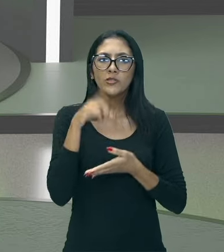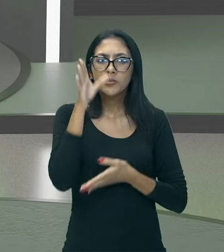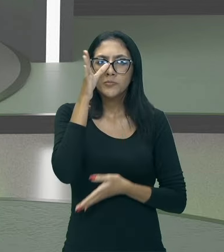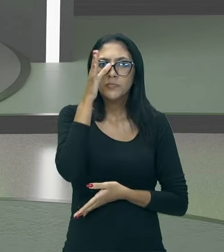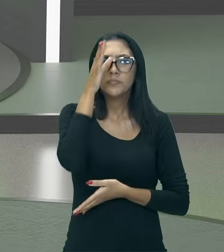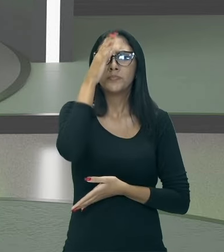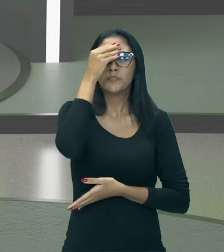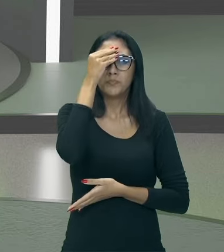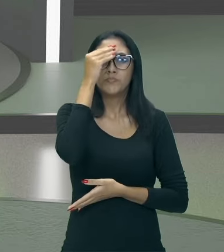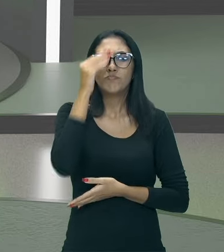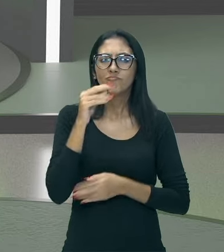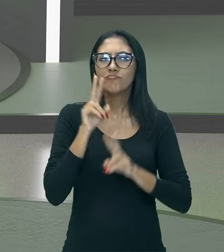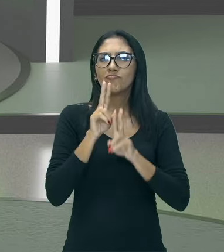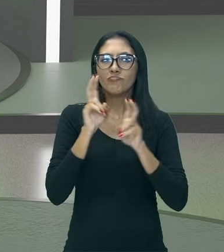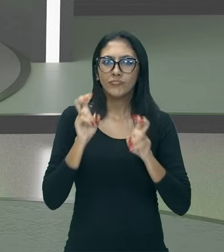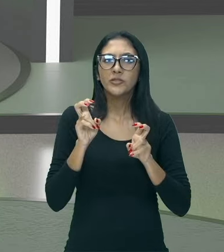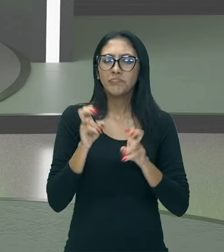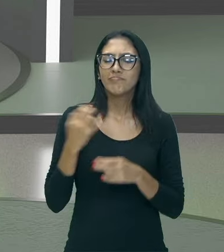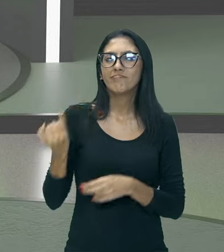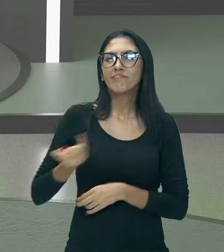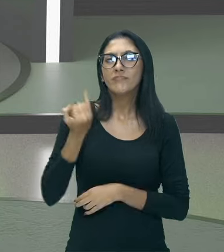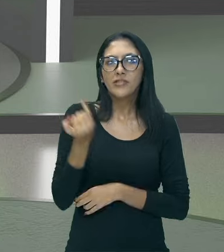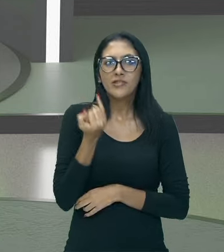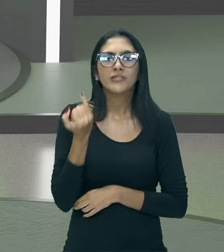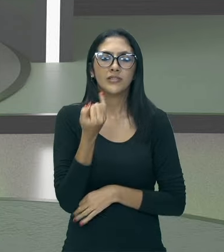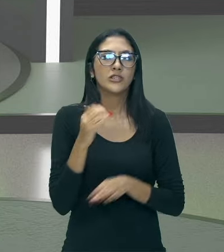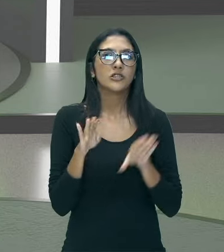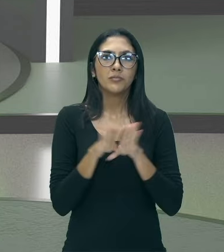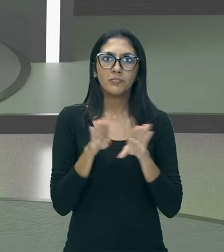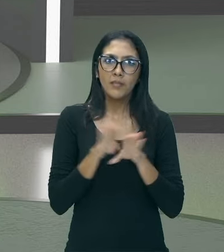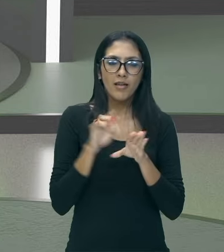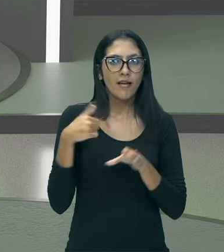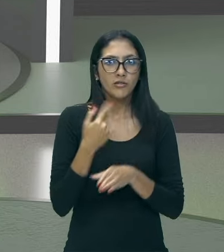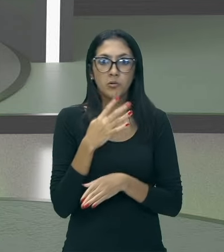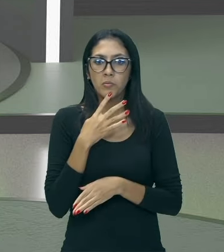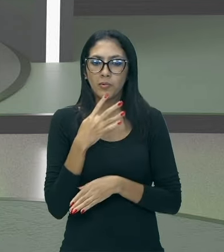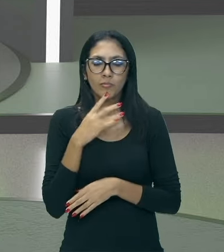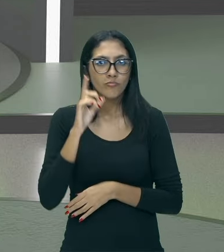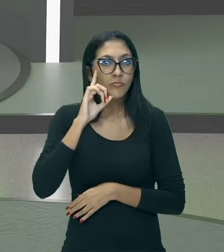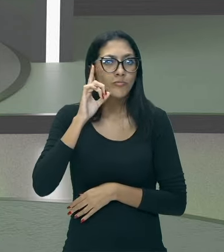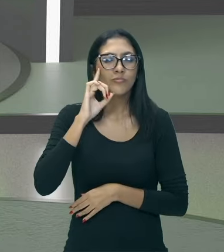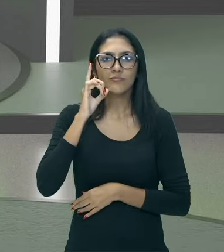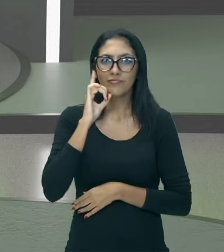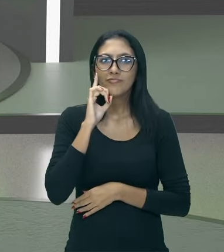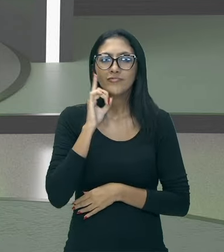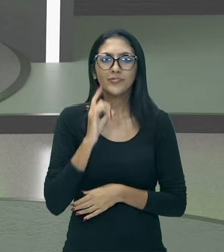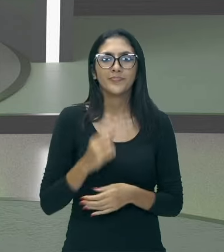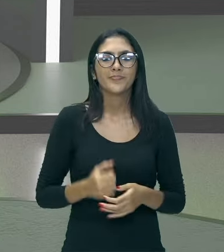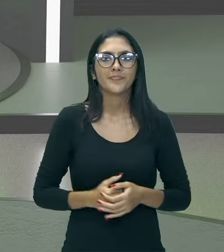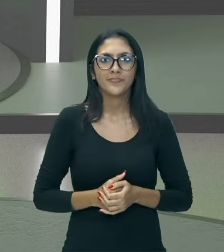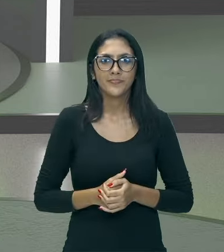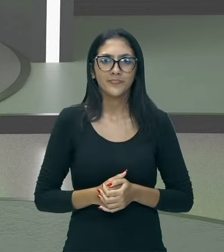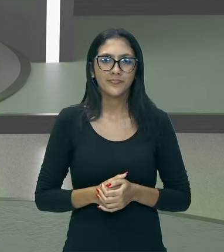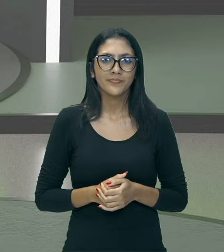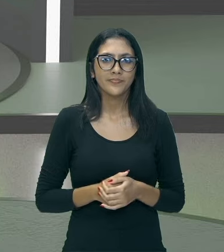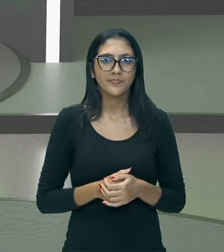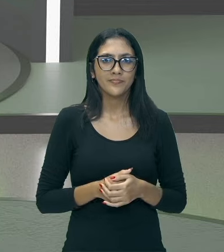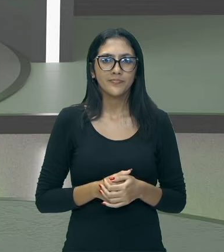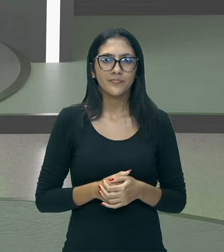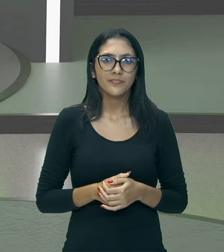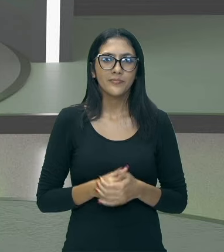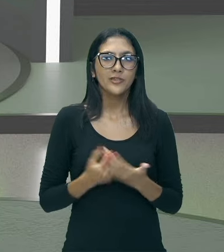nosso cotidiano, como eles são importantes e como eles fazem parte do nosso dia a dia, não é verdade? E aqui nós